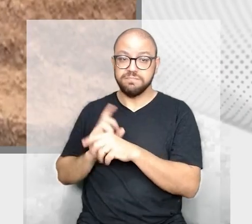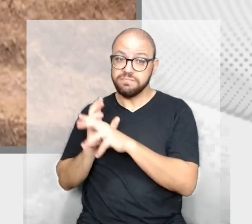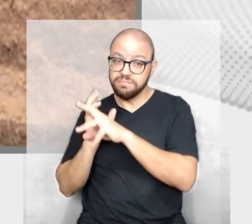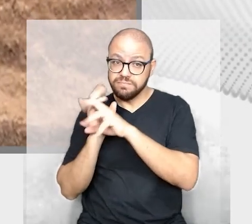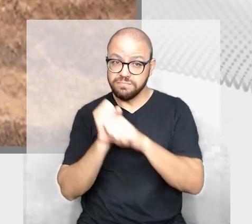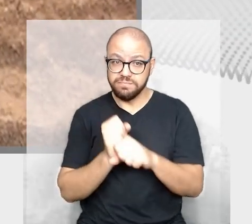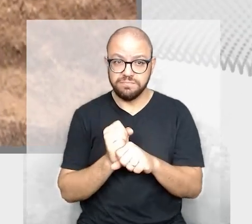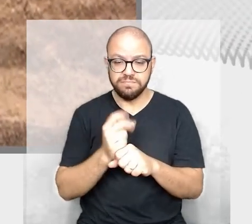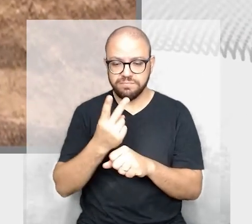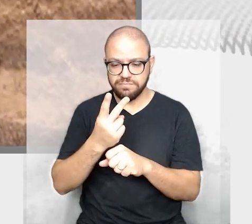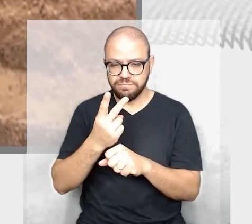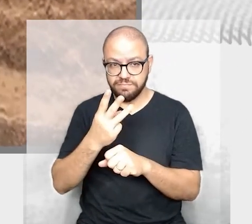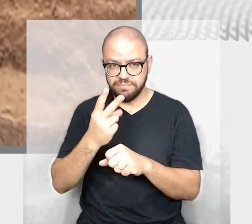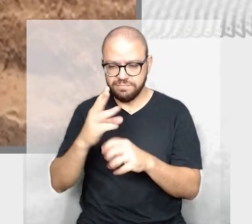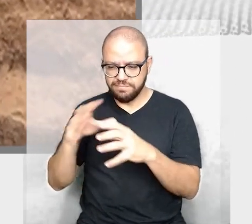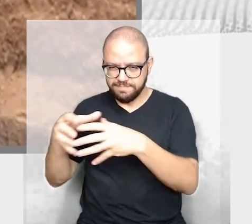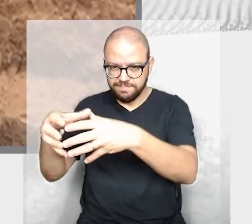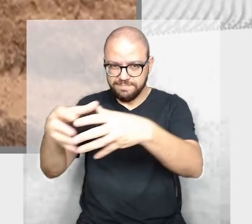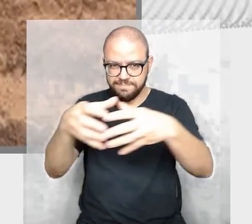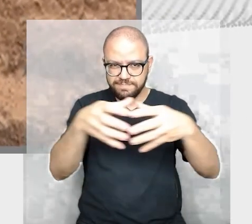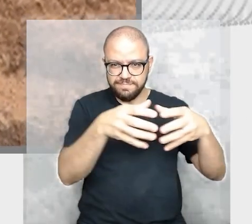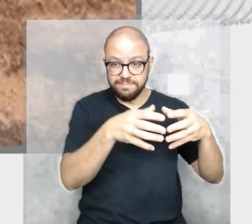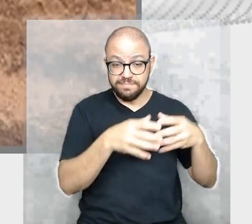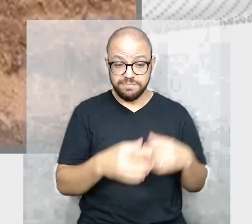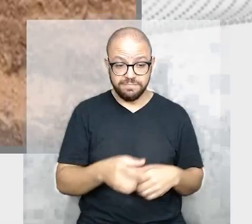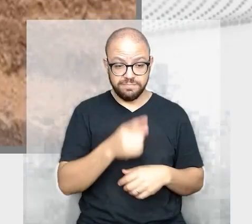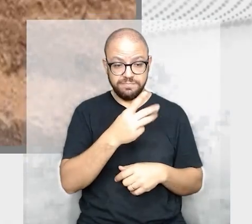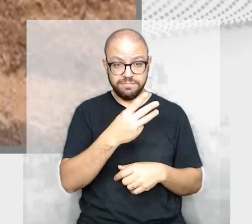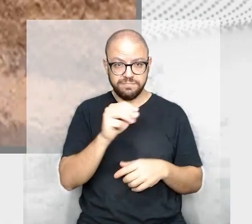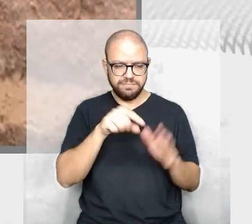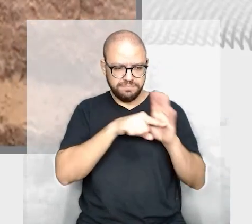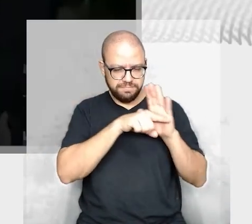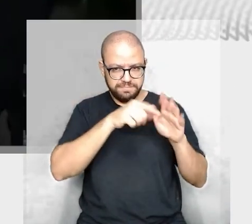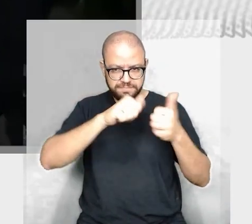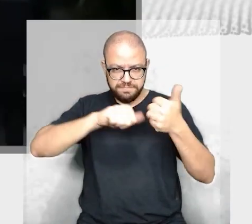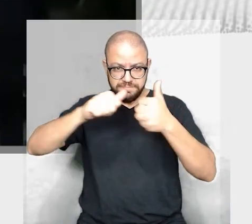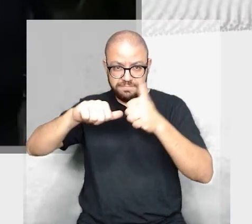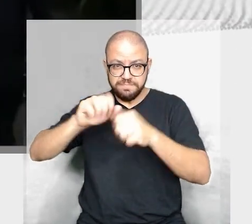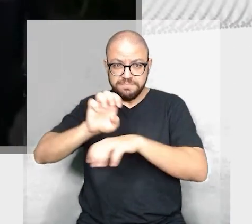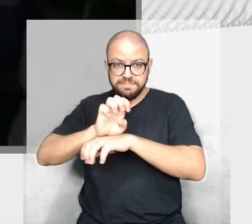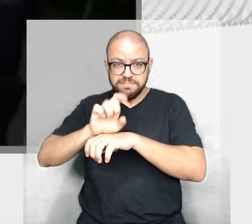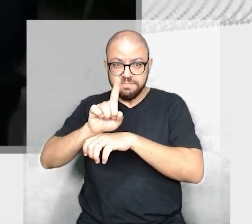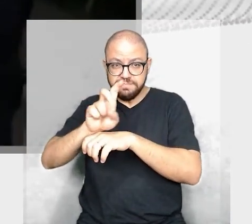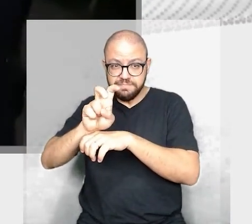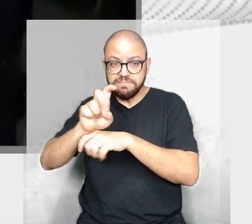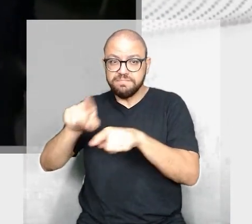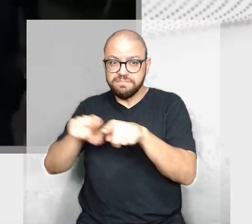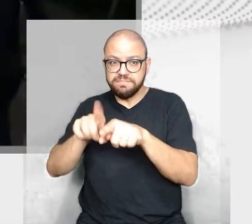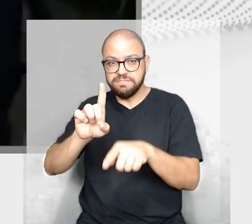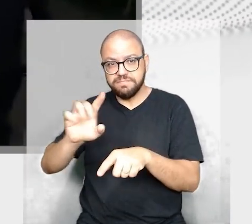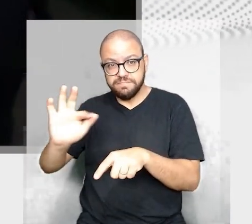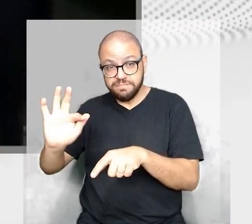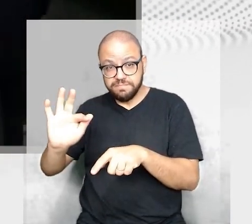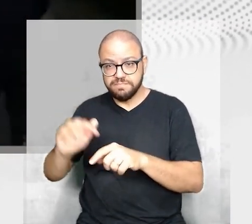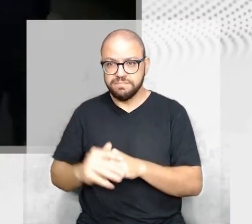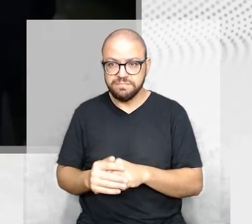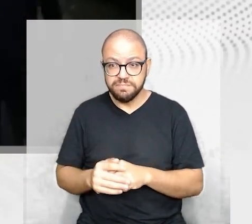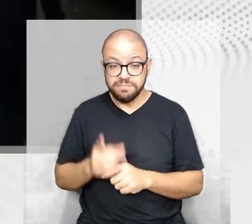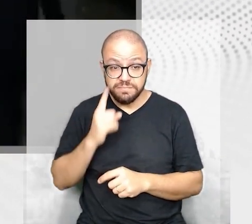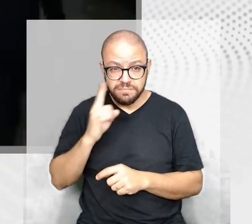anterior. Ao todo, 23 equipes de fiscalização participaram de 130 inspeções em 15 estados e no Distrito